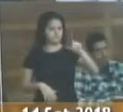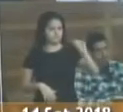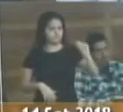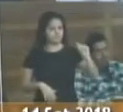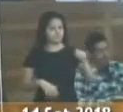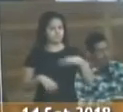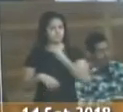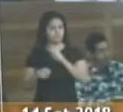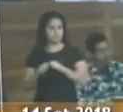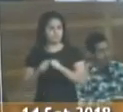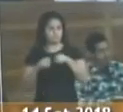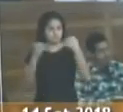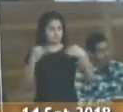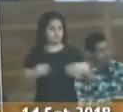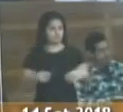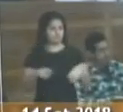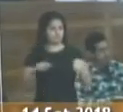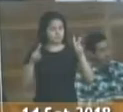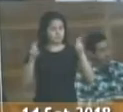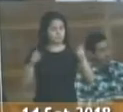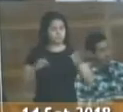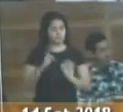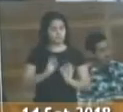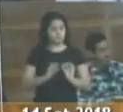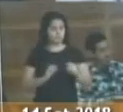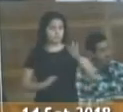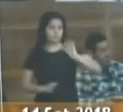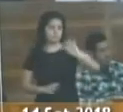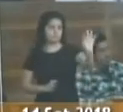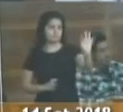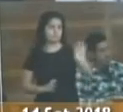uma apresentação sobre projetos para o futuro.